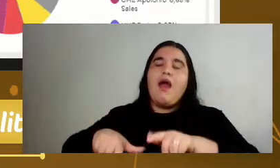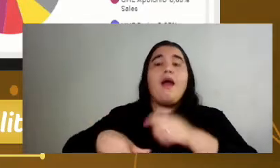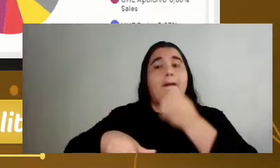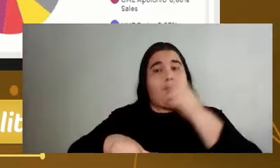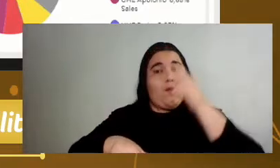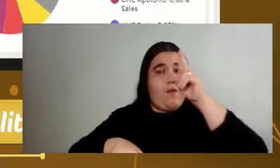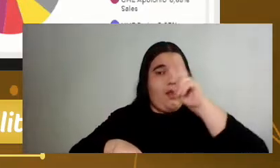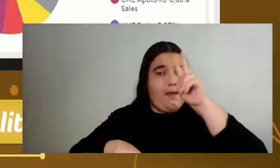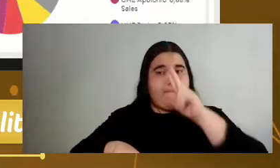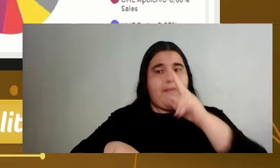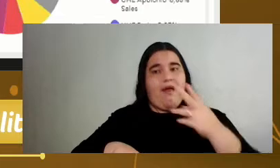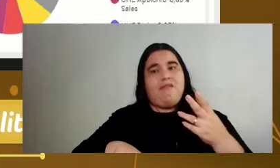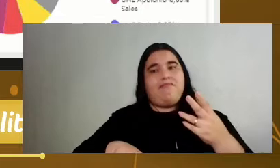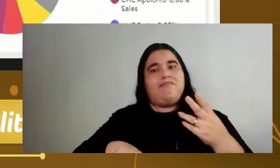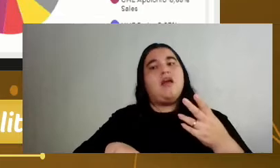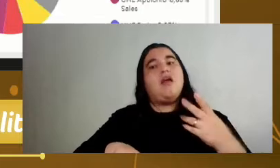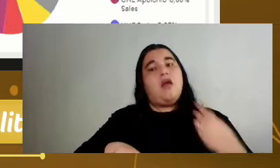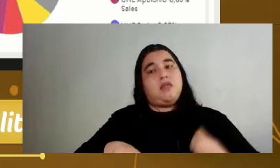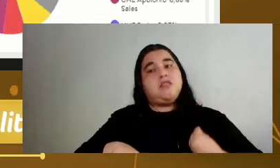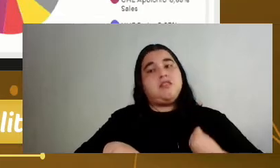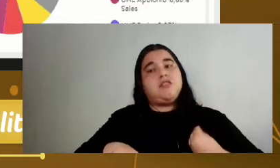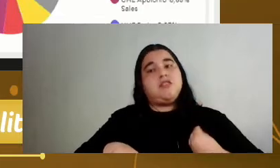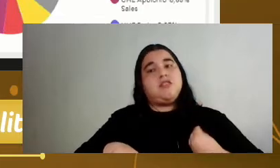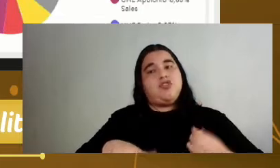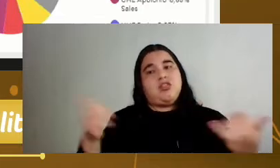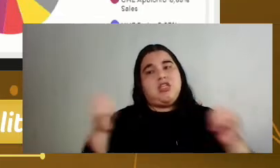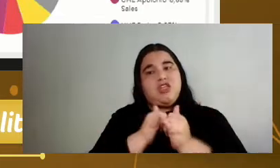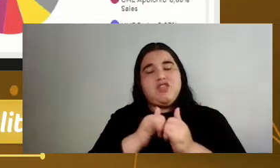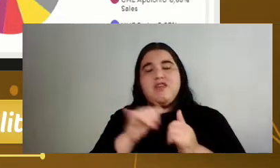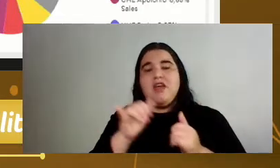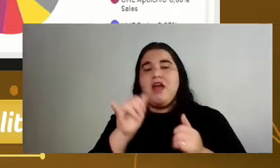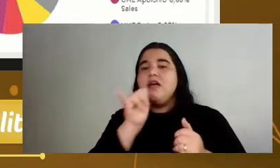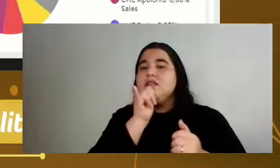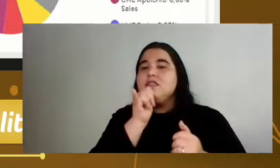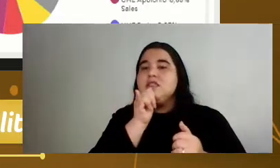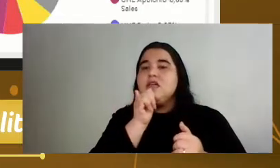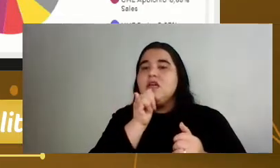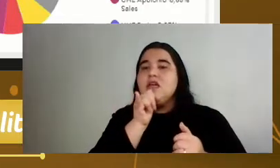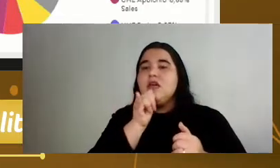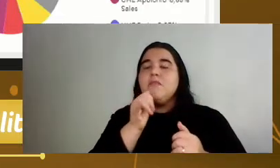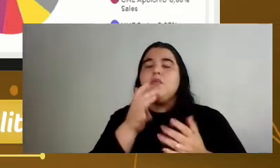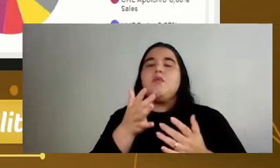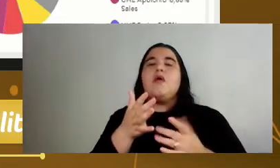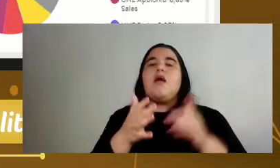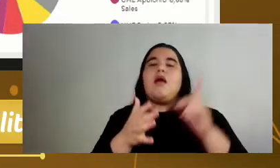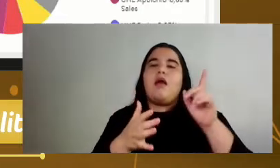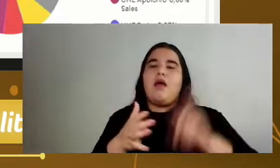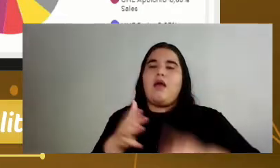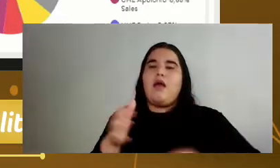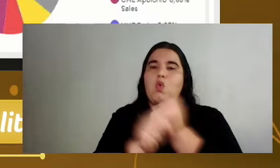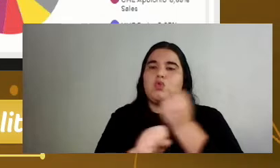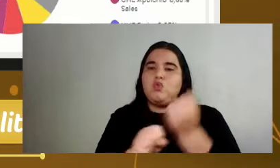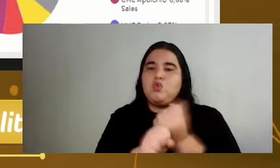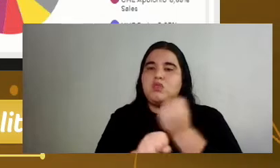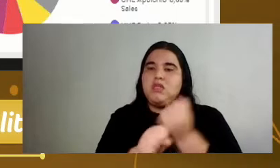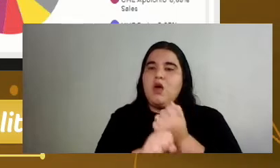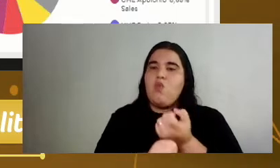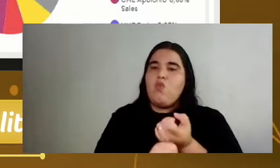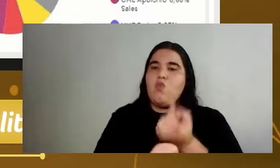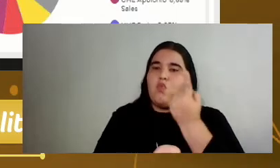na Chesf, sendo elas da classe edificação única, ou edificação única seria uma